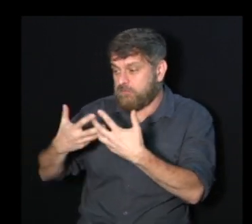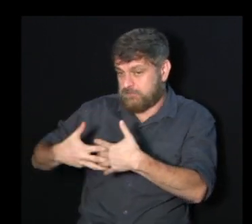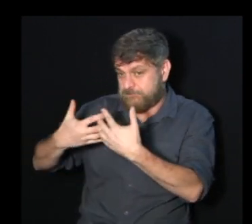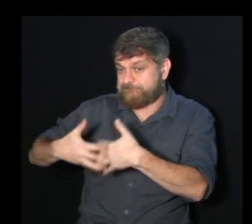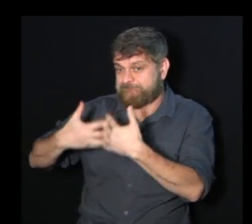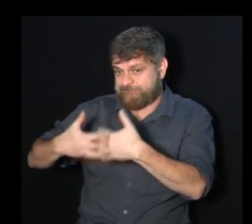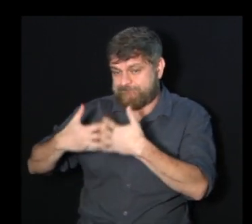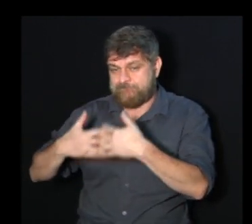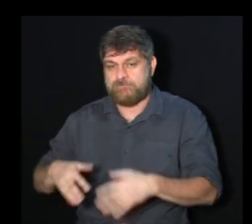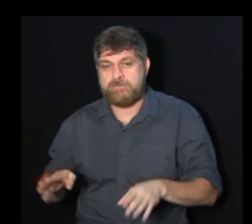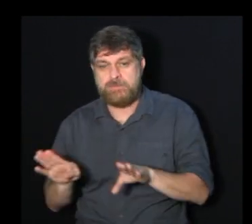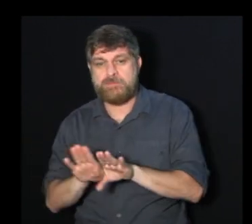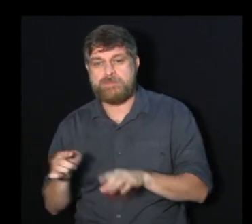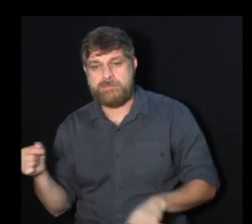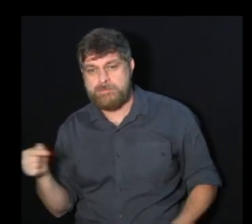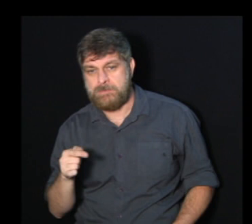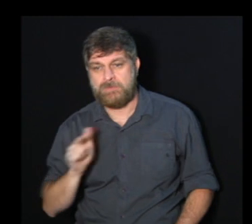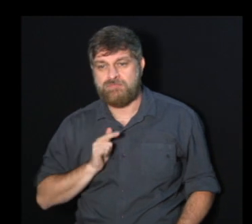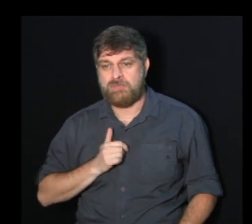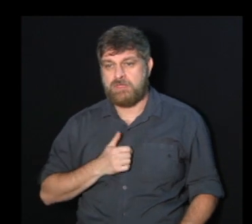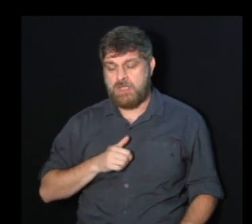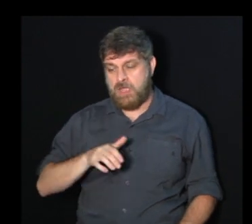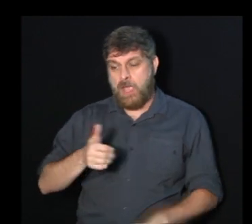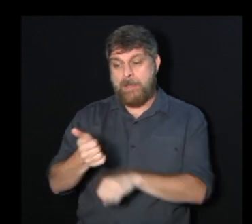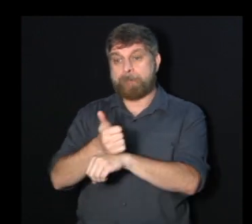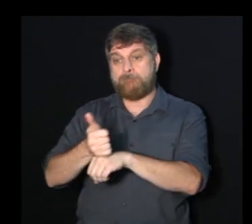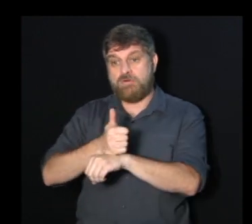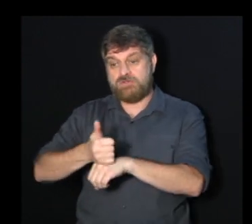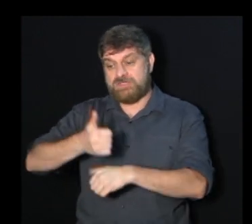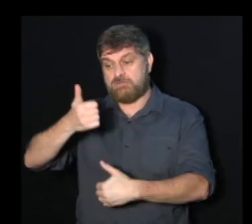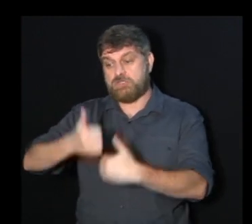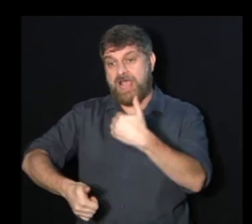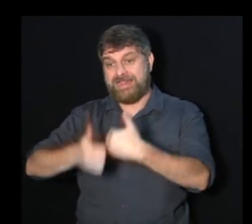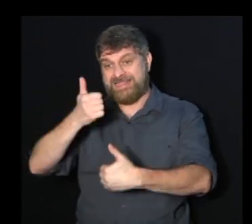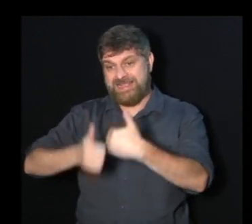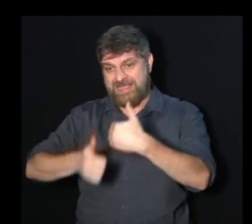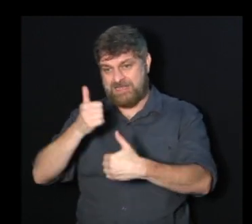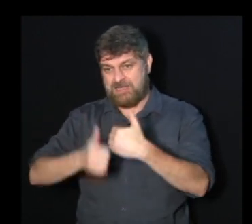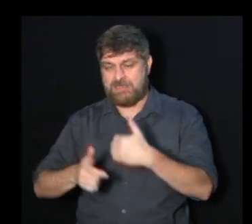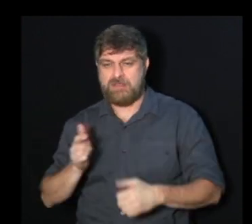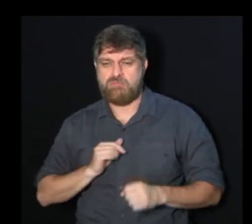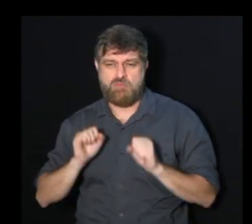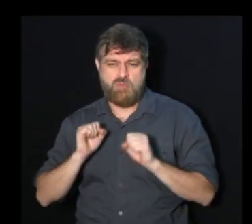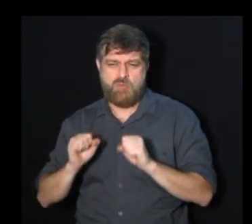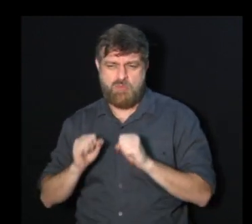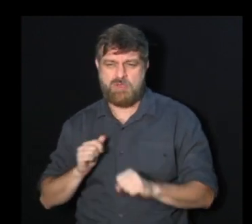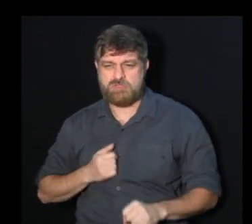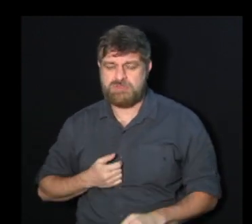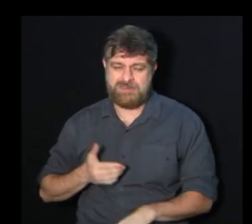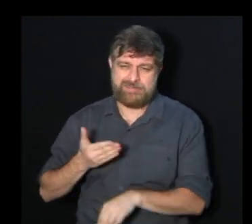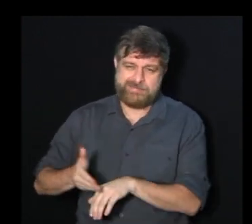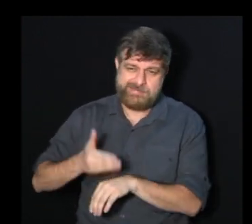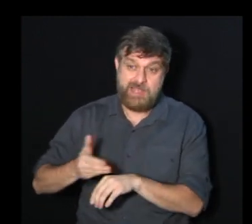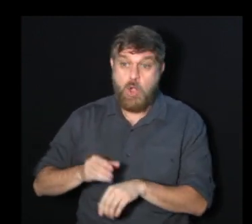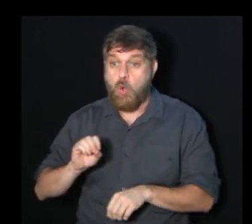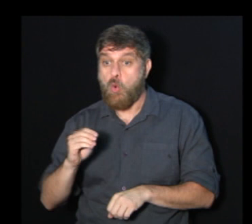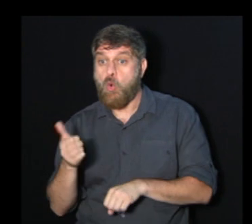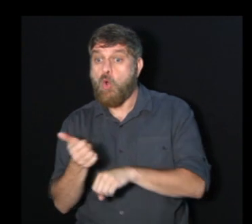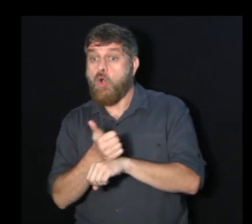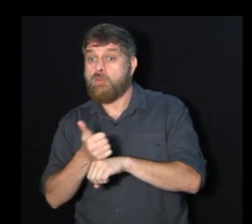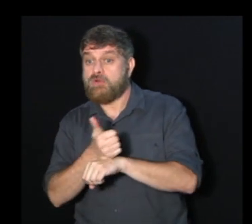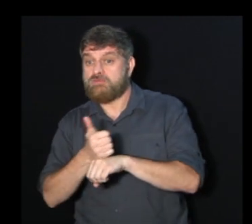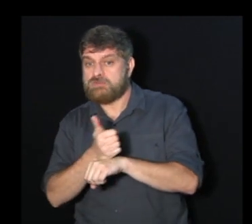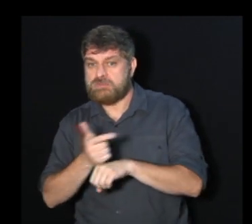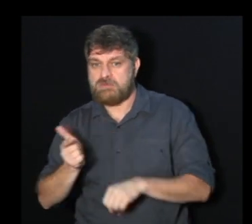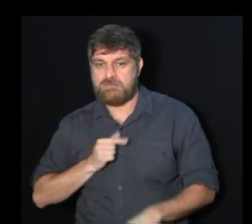paciente. E, no caso de atleta, que a gente recebe lá também, tanto se for amador como se for profissional, os